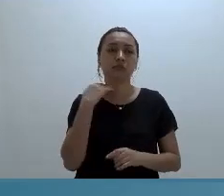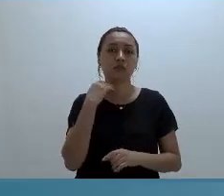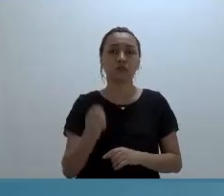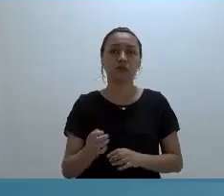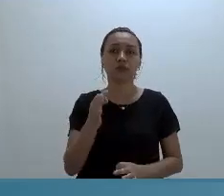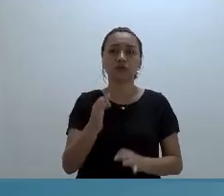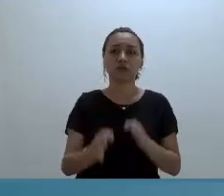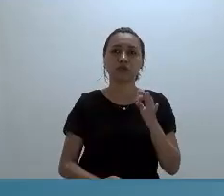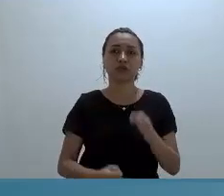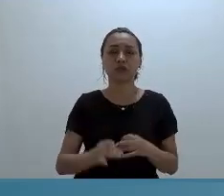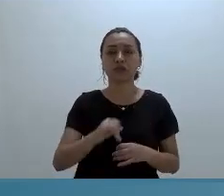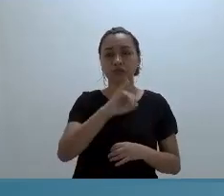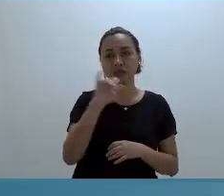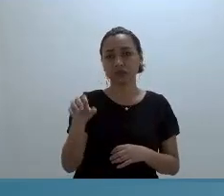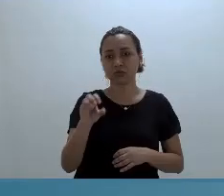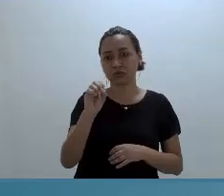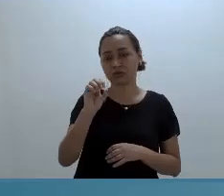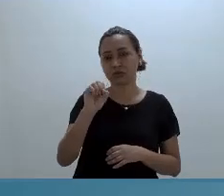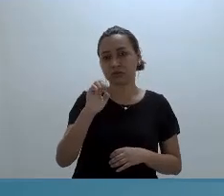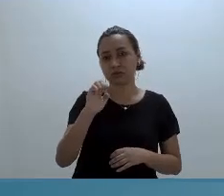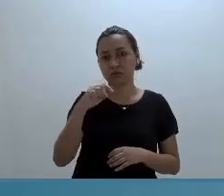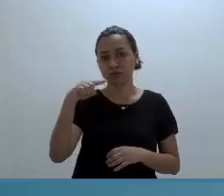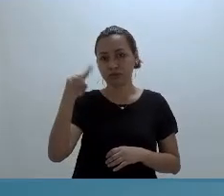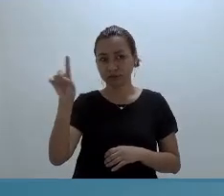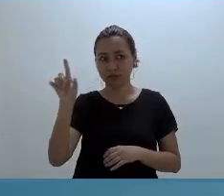a vaga para ser reaproximado.